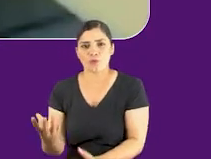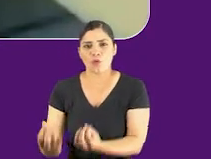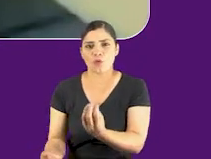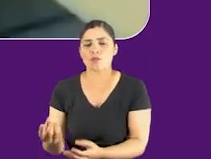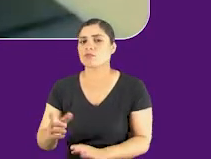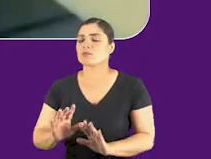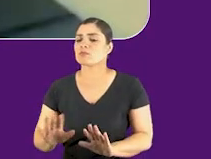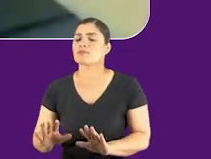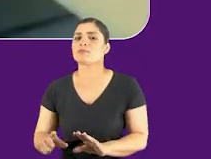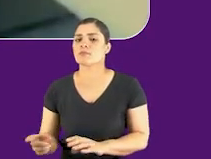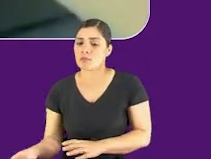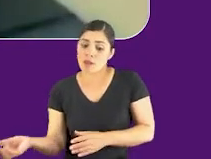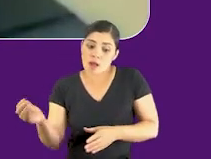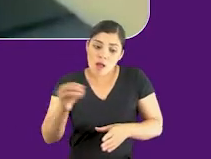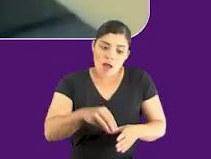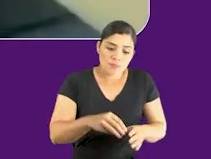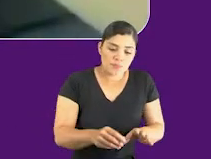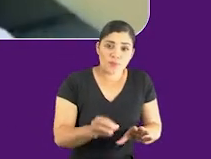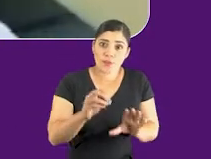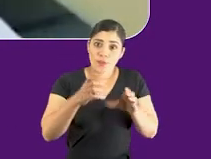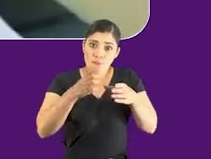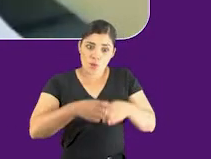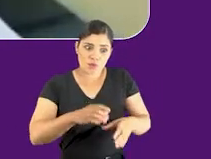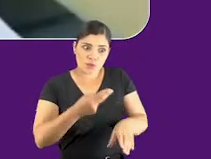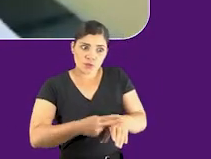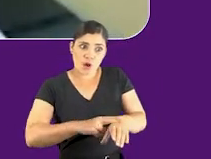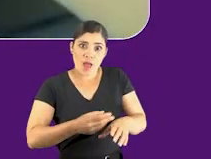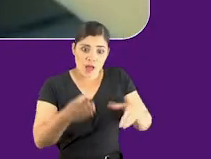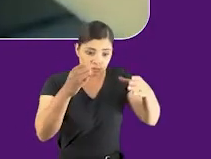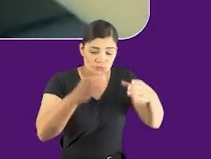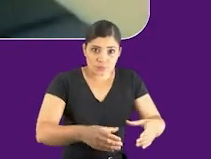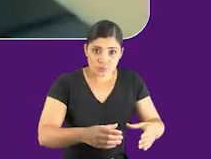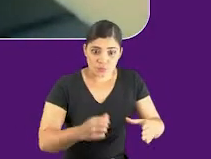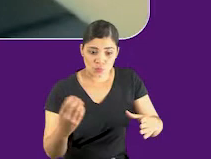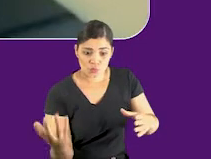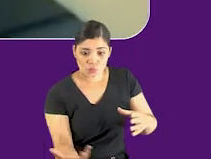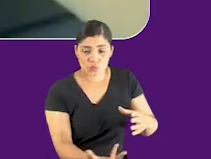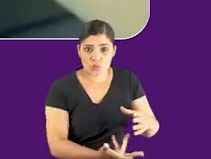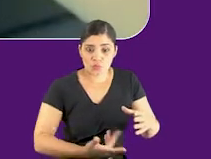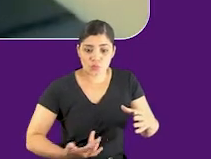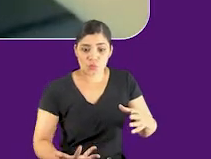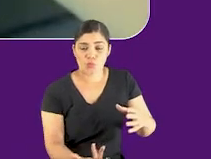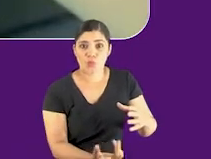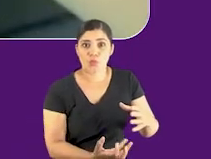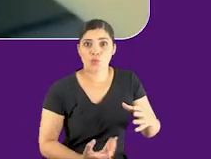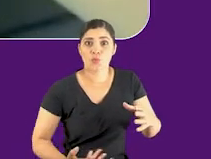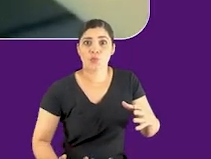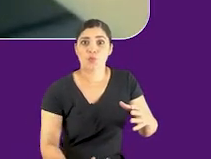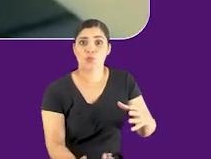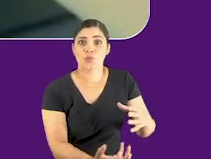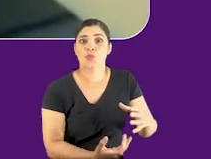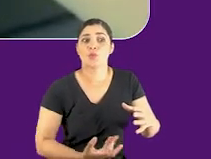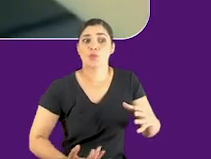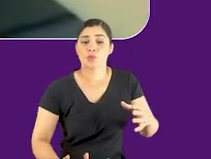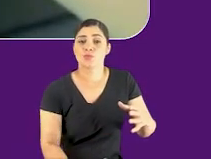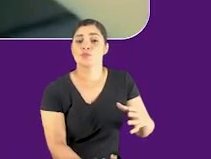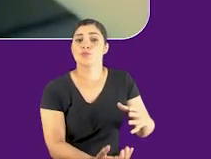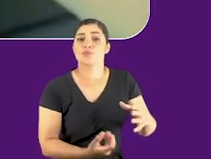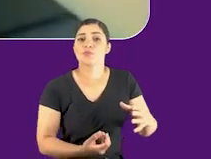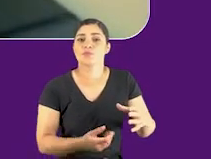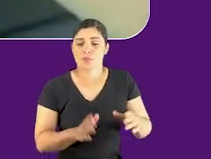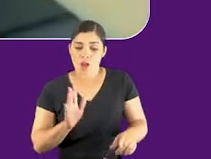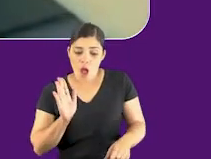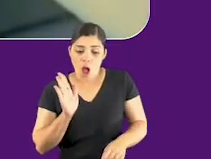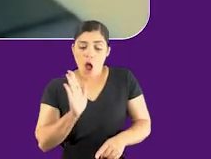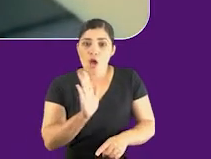e essa casca do cacau que normalmente era jogado fora e quando tem uma concentração muito